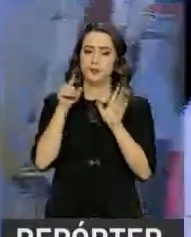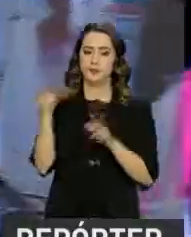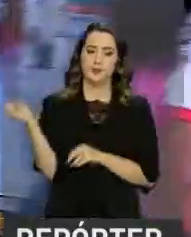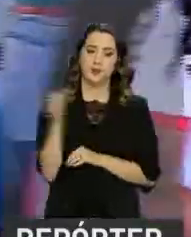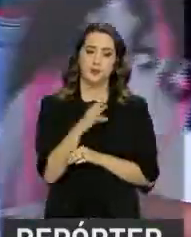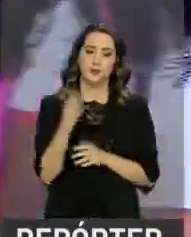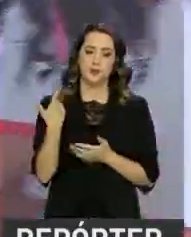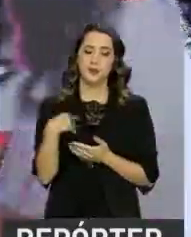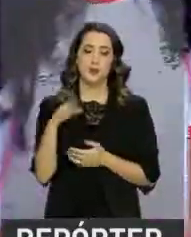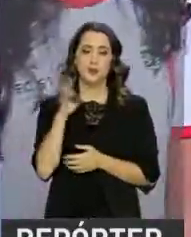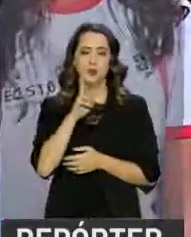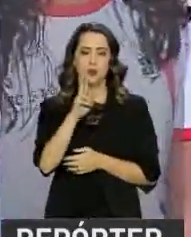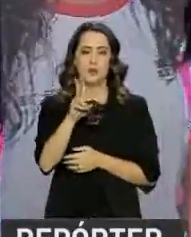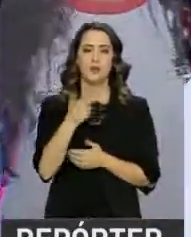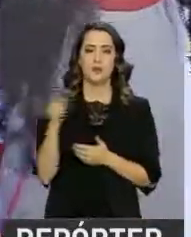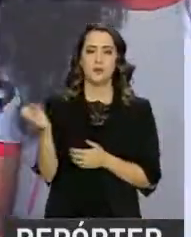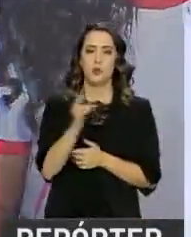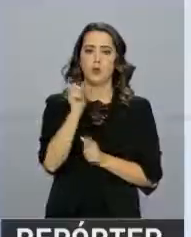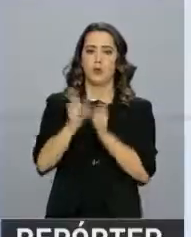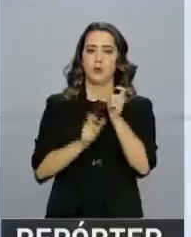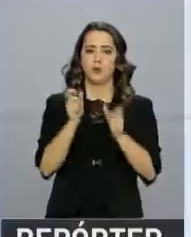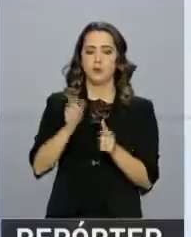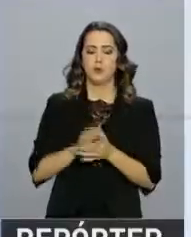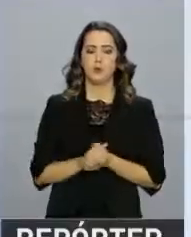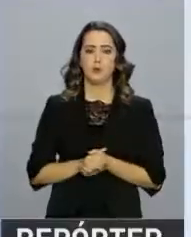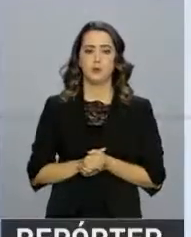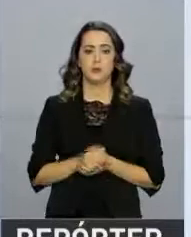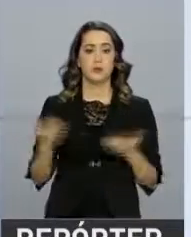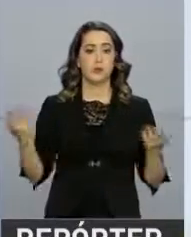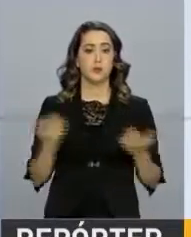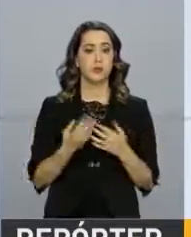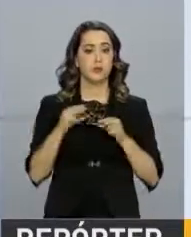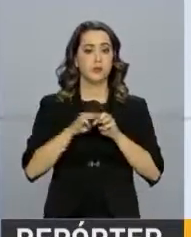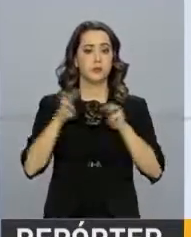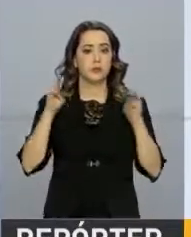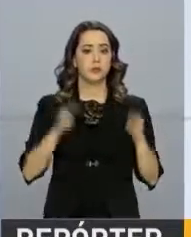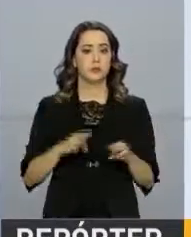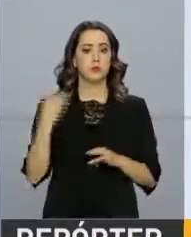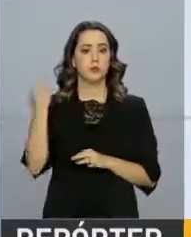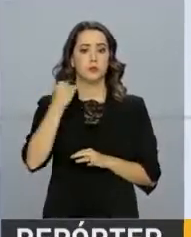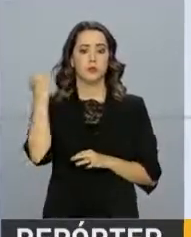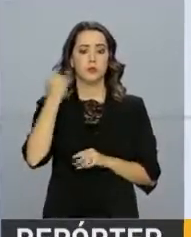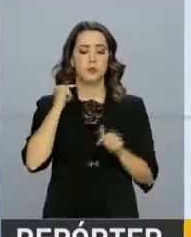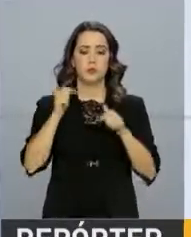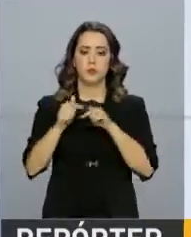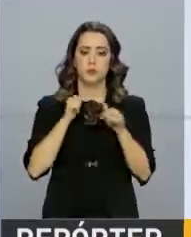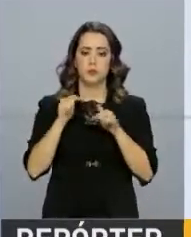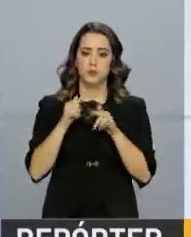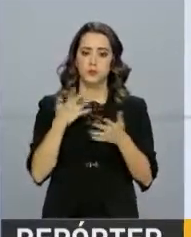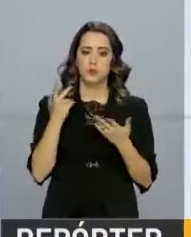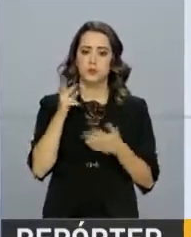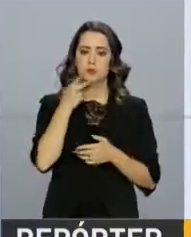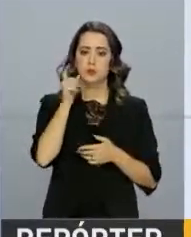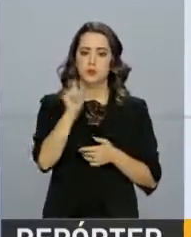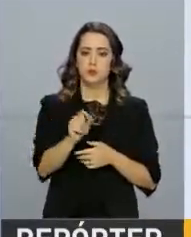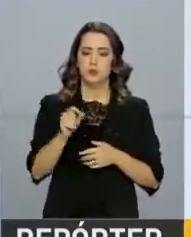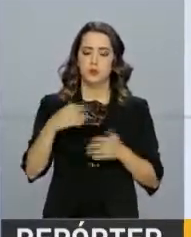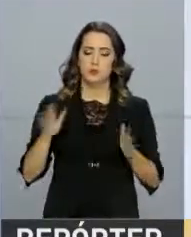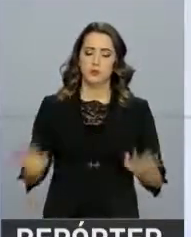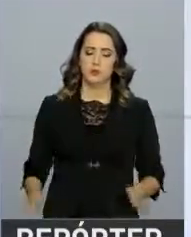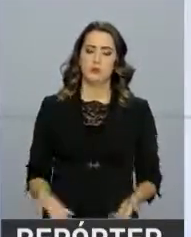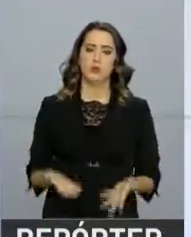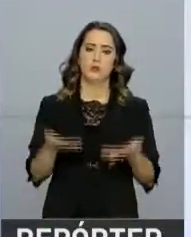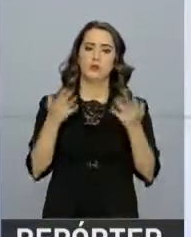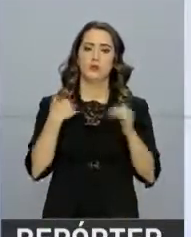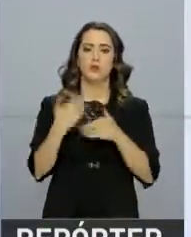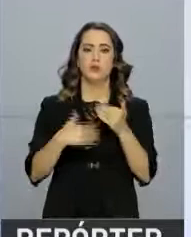Novas abordagens, novos públicos. Os museus têm hoje em dia um papel muito importante, né, em termos de promoção